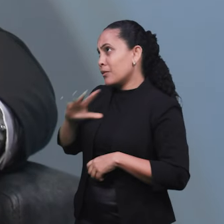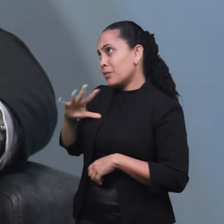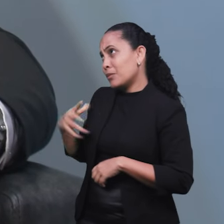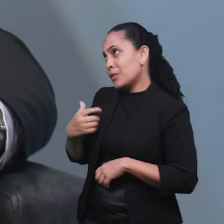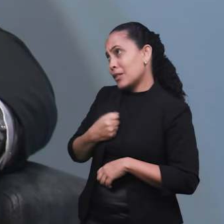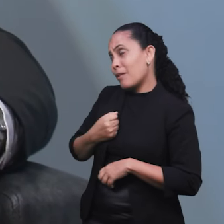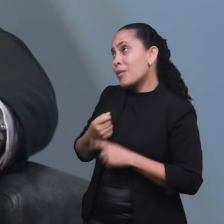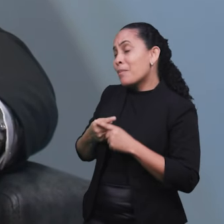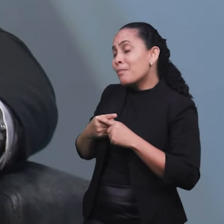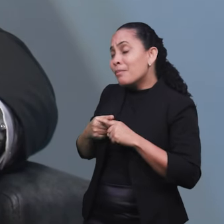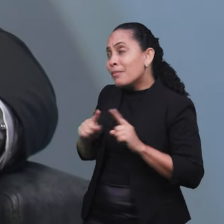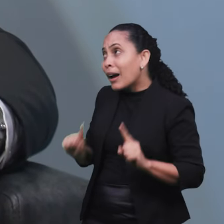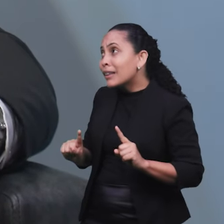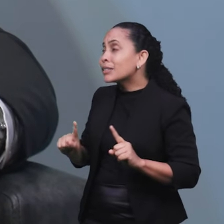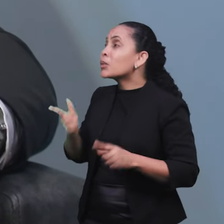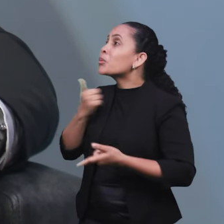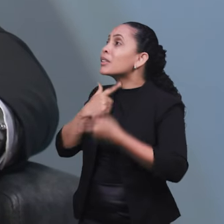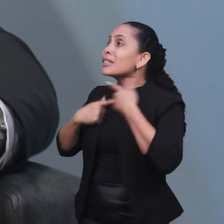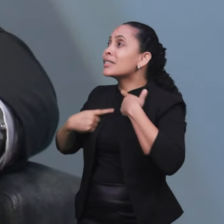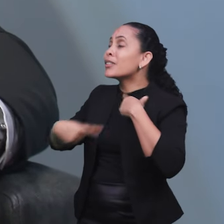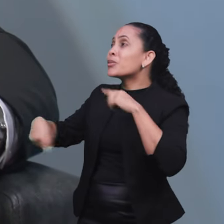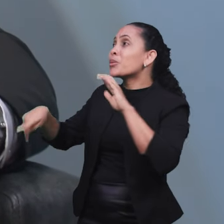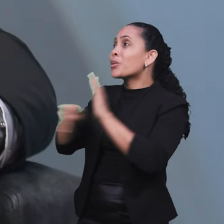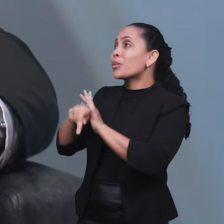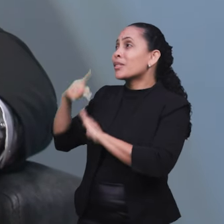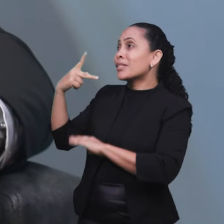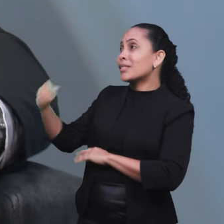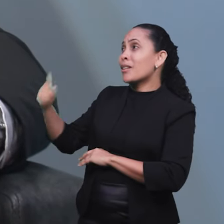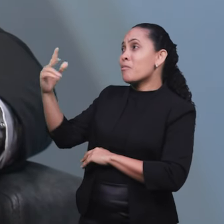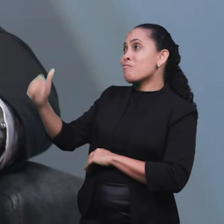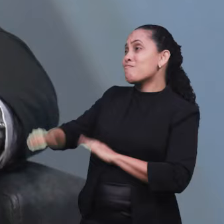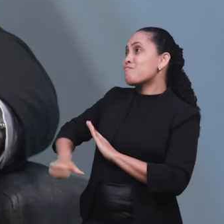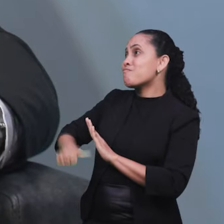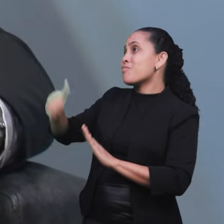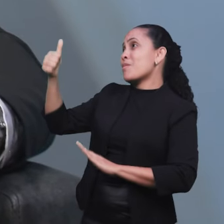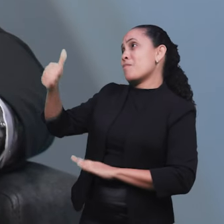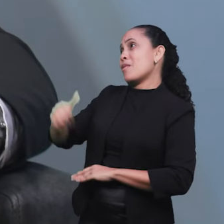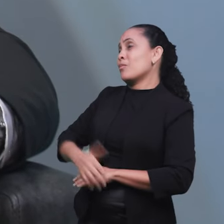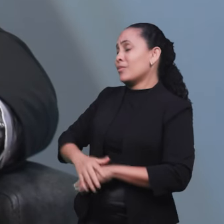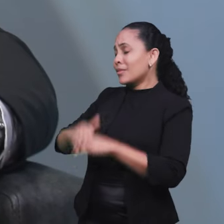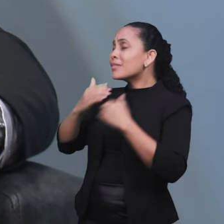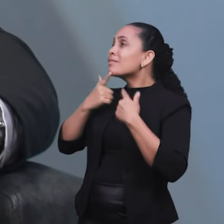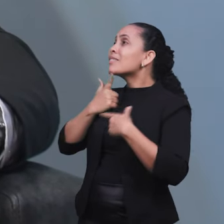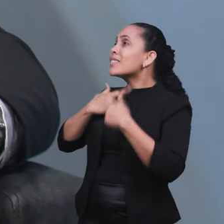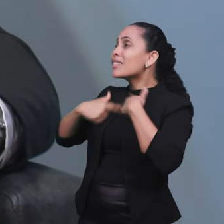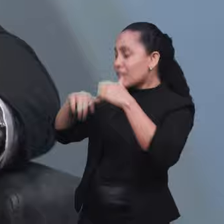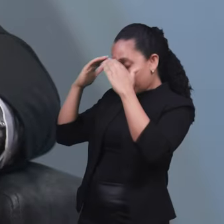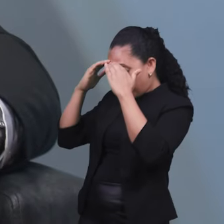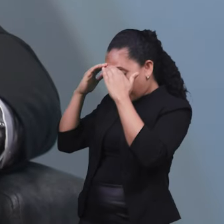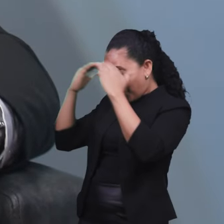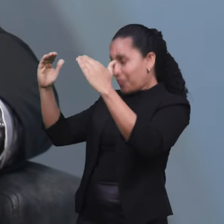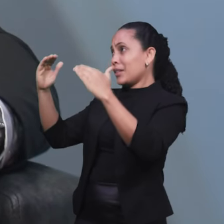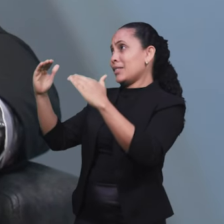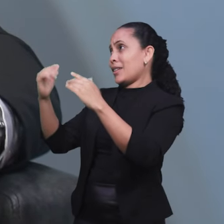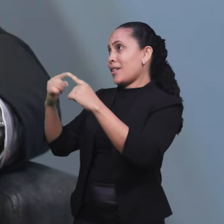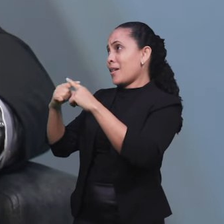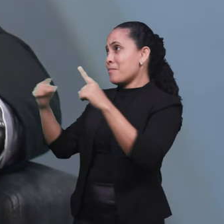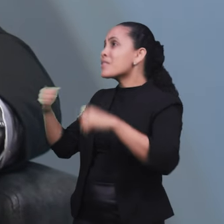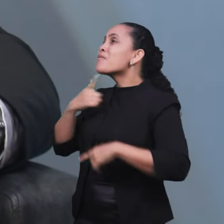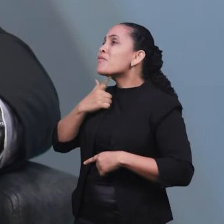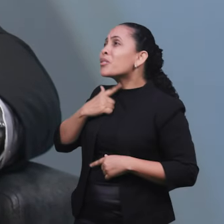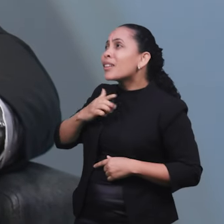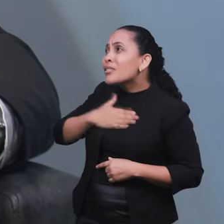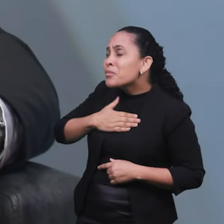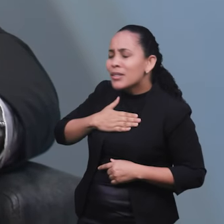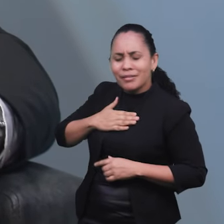seja feita a tua vontade e não a minha. Então, quando Jesus sobe o Calvário, quando Jesus sobe o